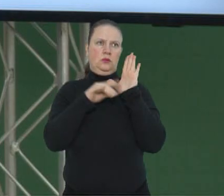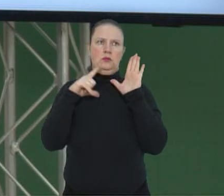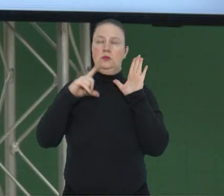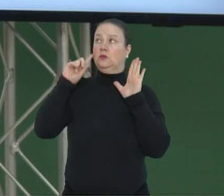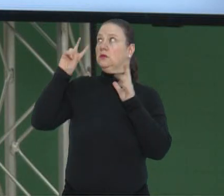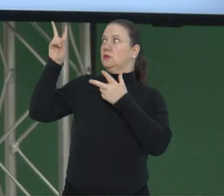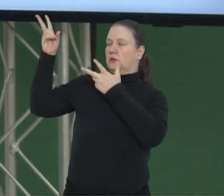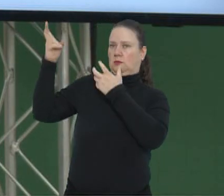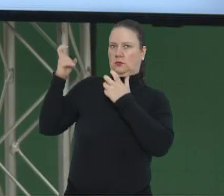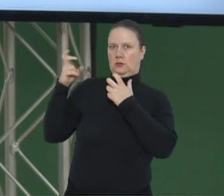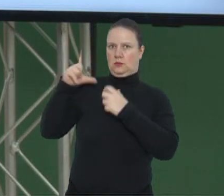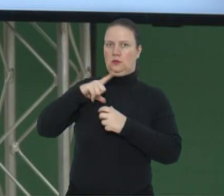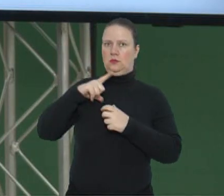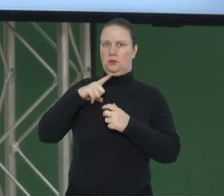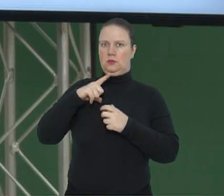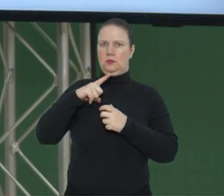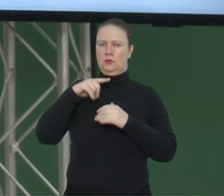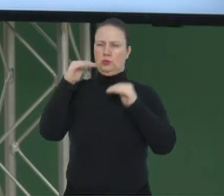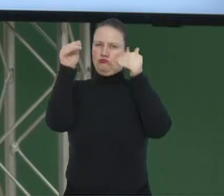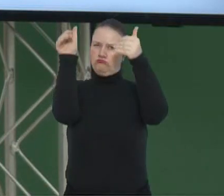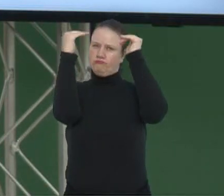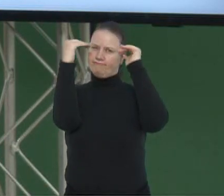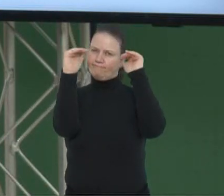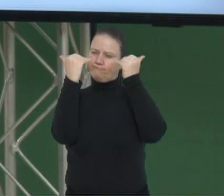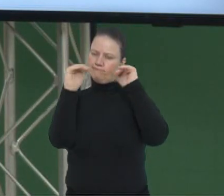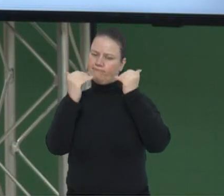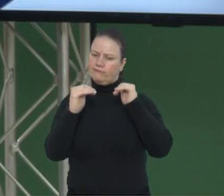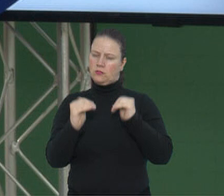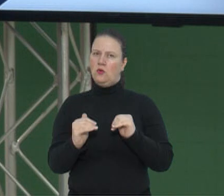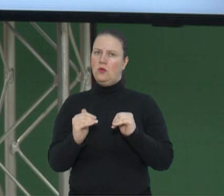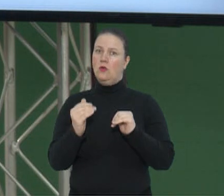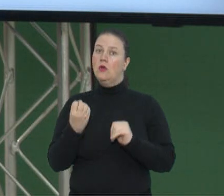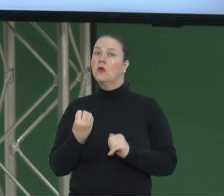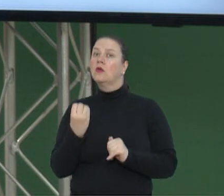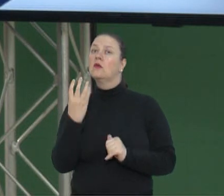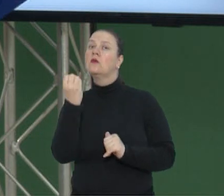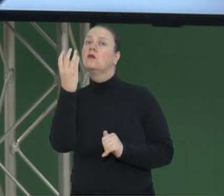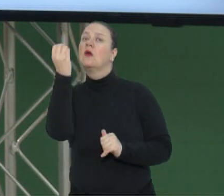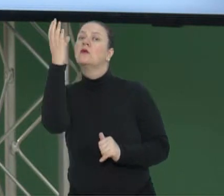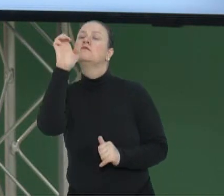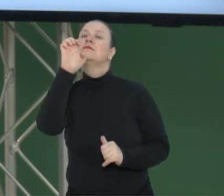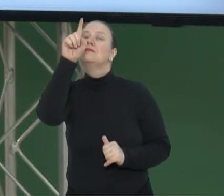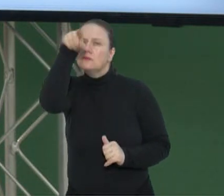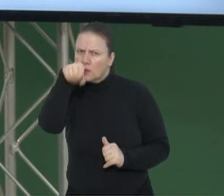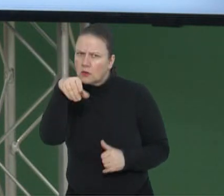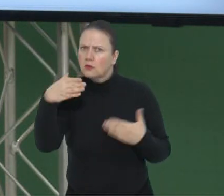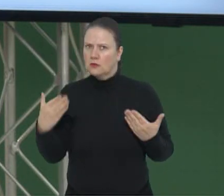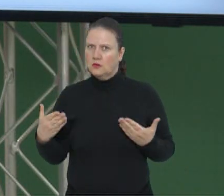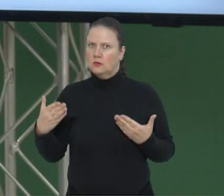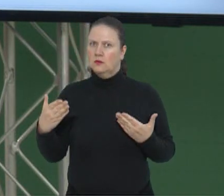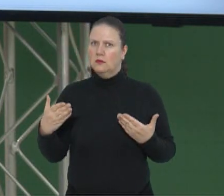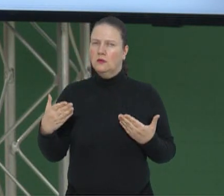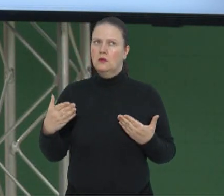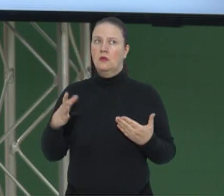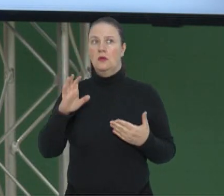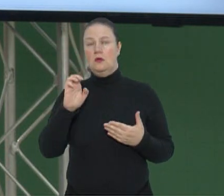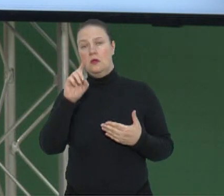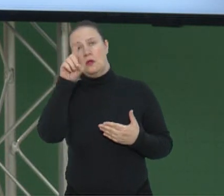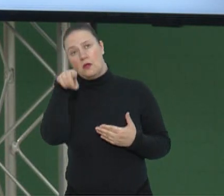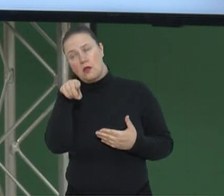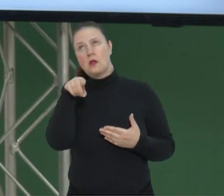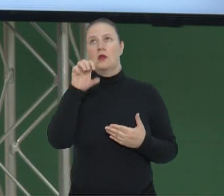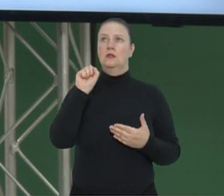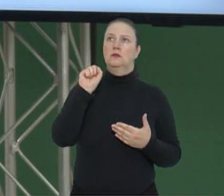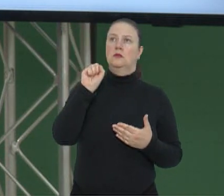eu deixo uma pequena estrutura, né? Viajar es. Né? No outro verso, es, no outro